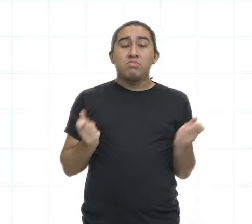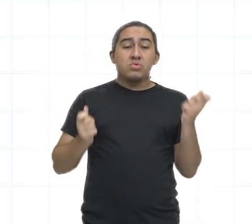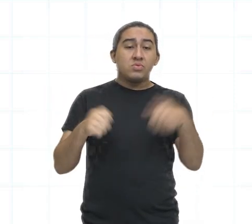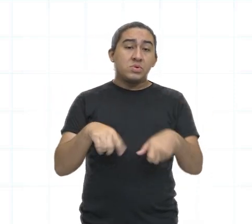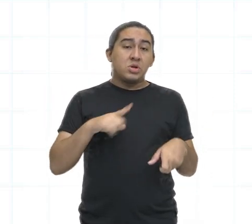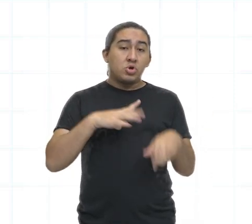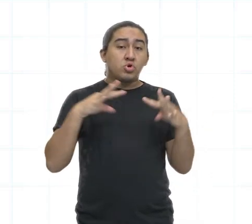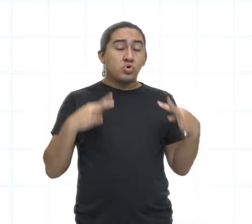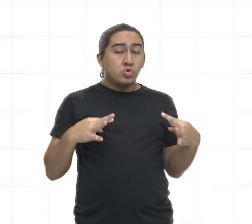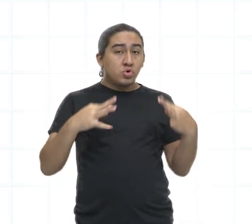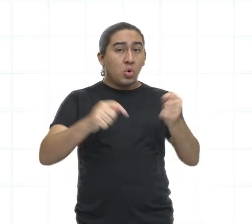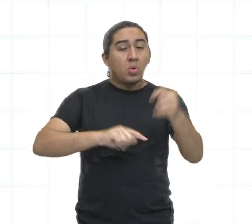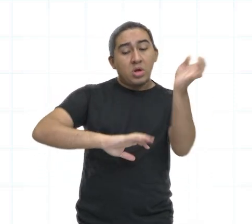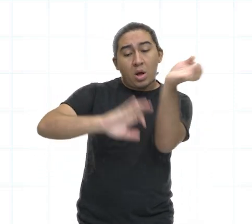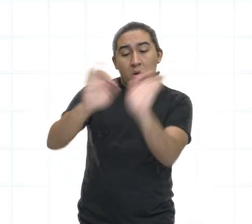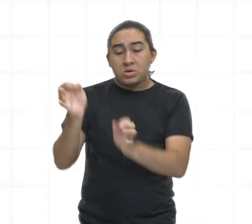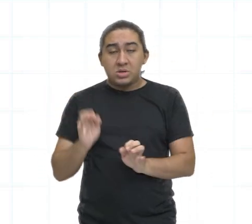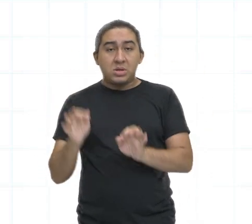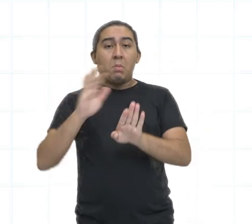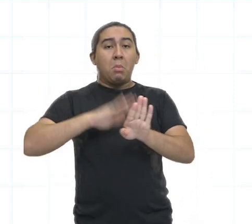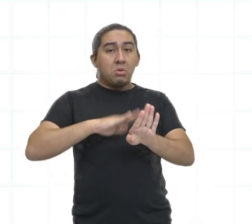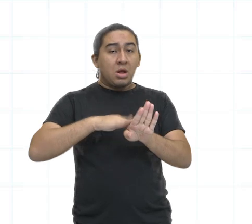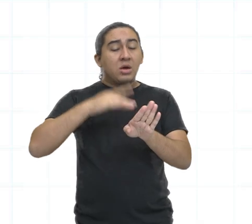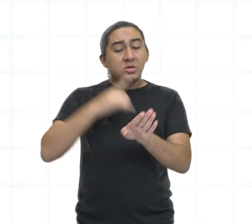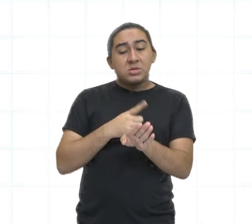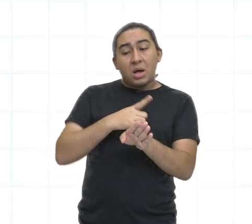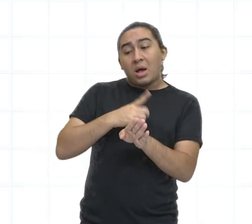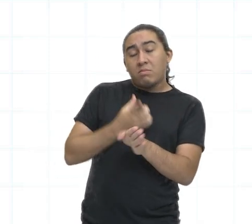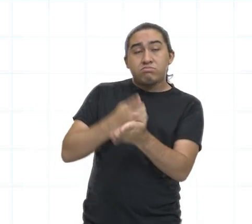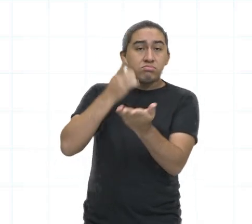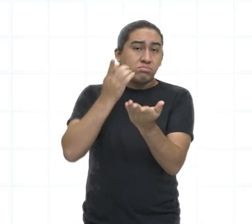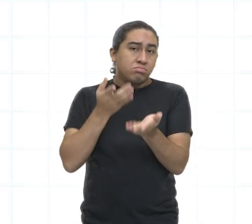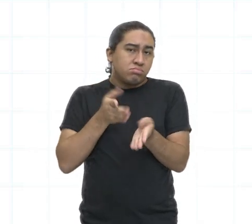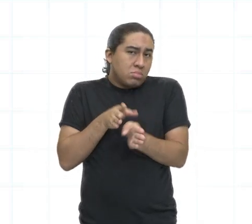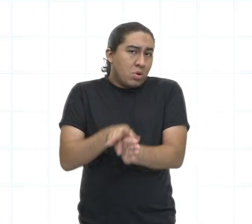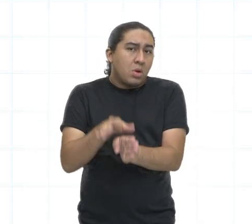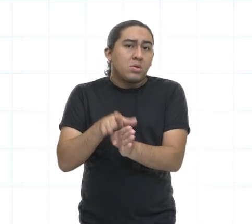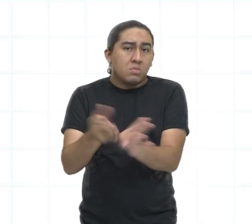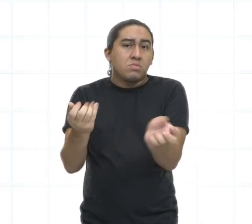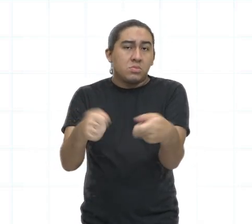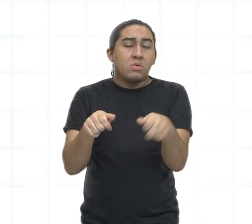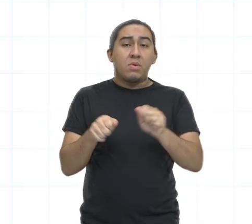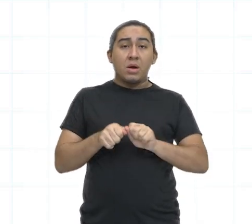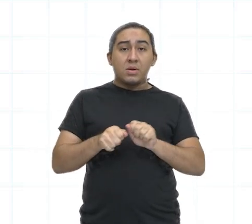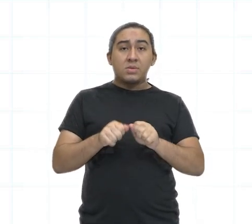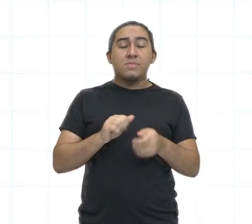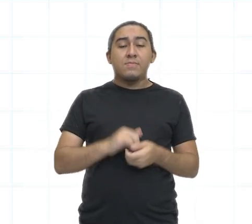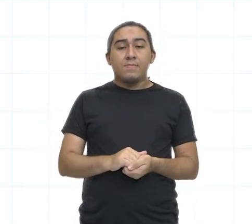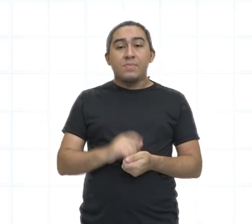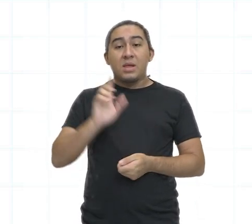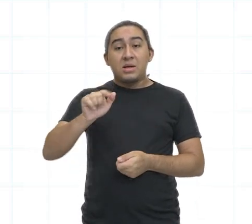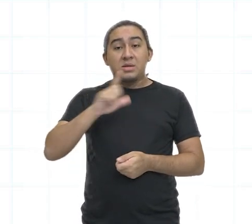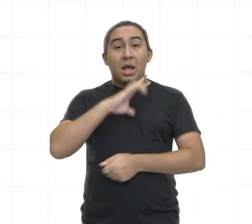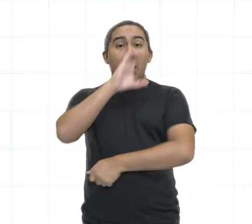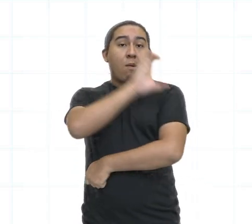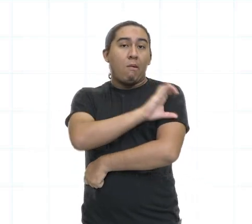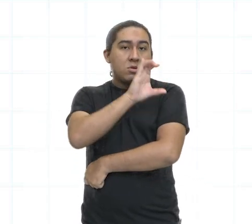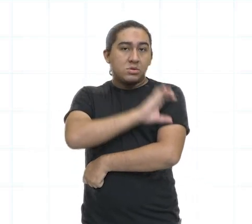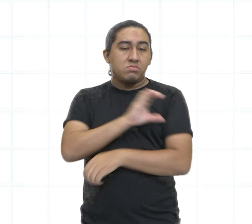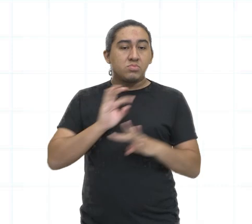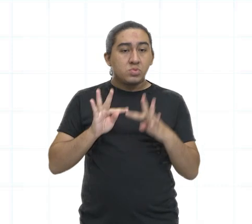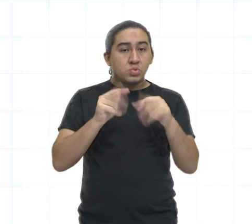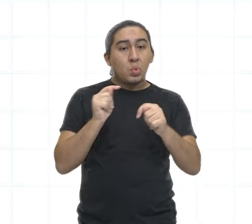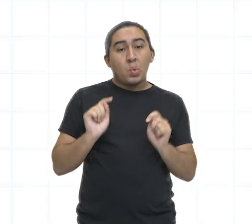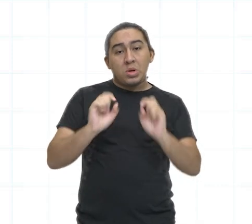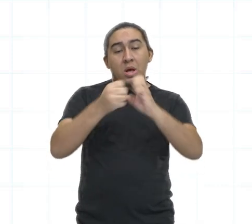por produzir, né, ou conduzir o processo de montagem da peça. Ele coordena todos